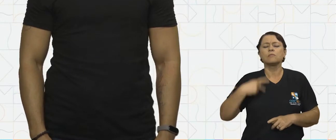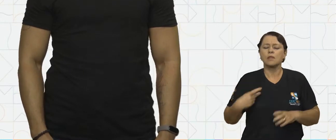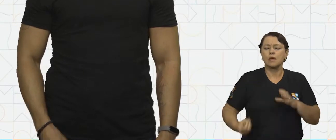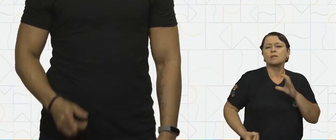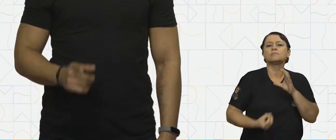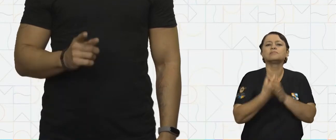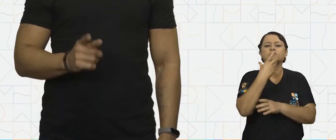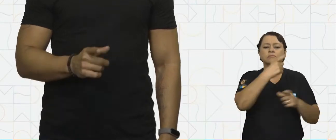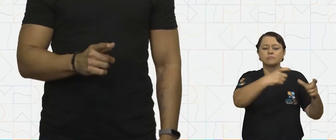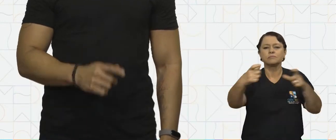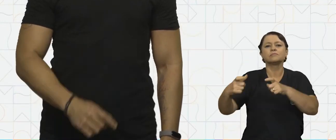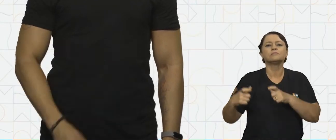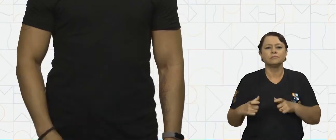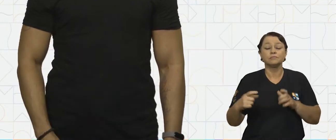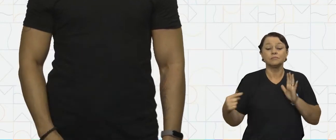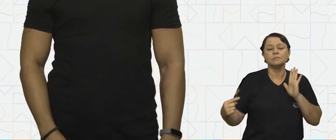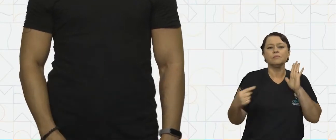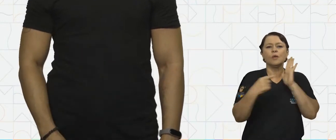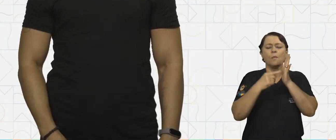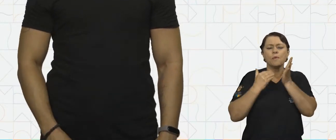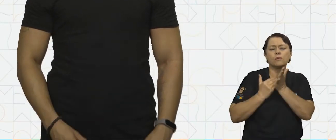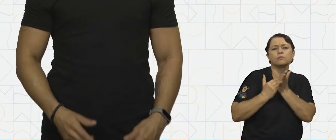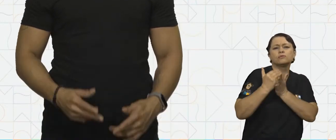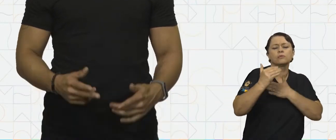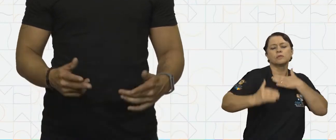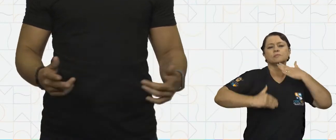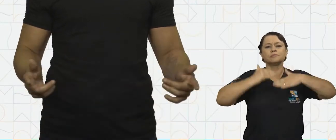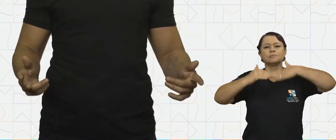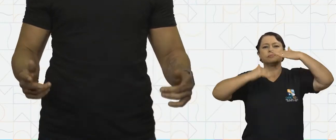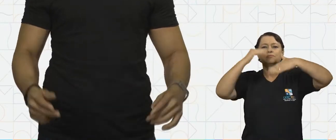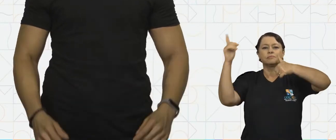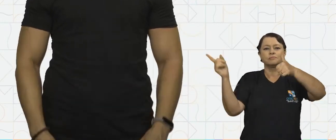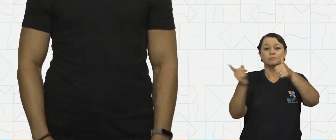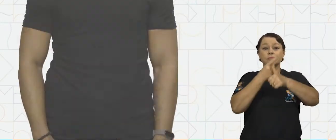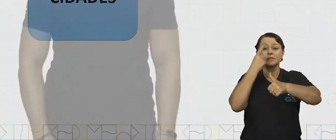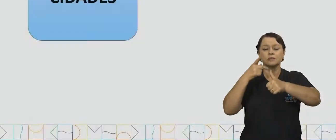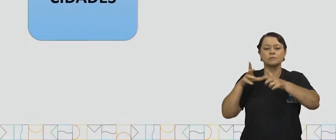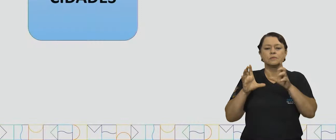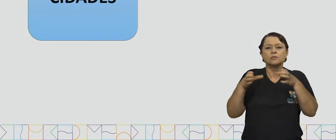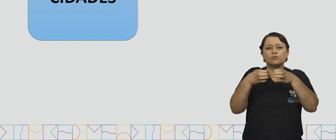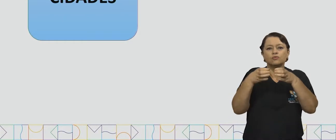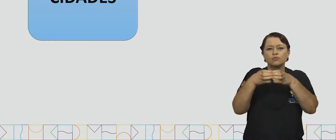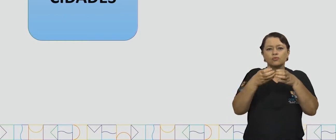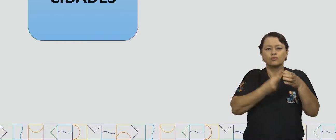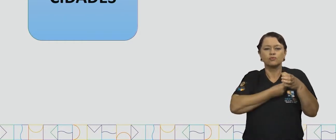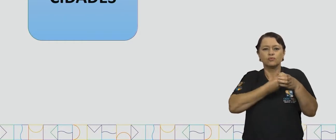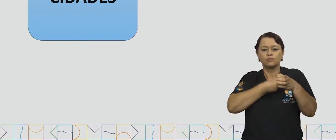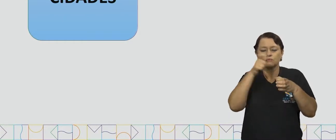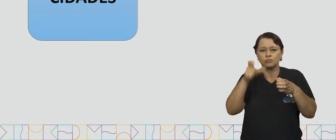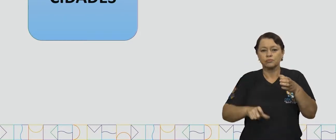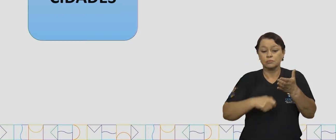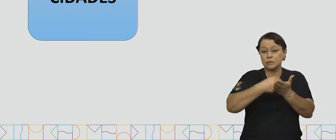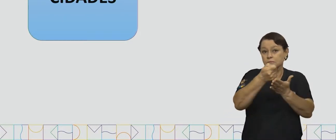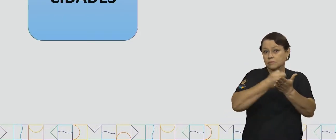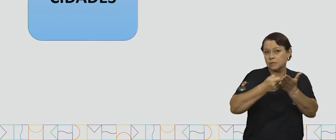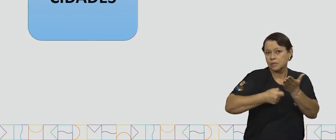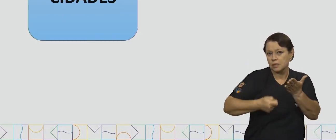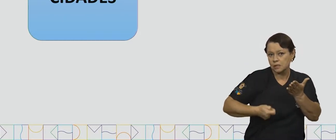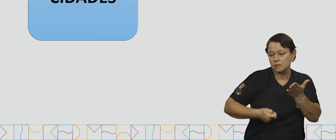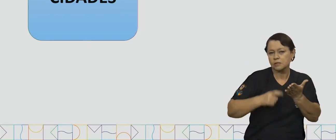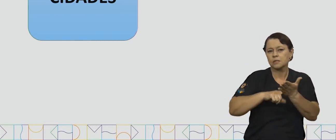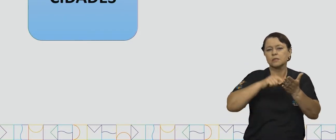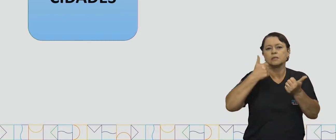cidades. Foi o ponto de partida para o desenvolvimento das primeiras civilizações, da escrita, dos sistemas